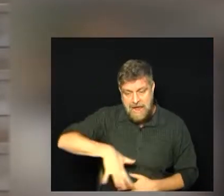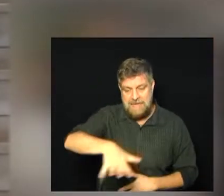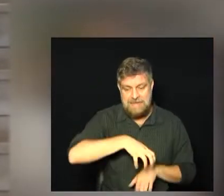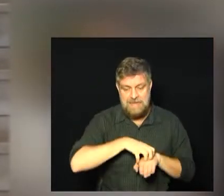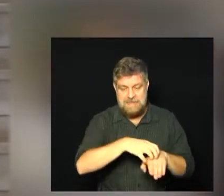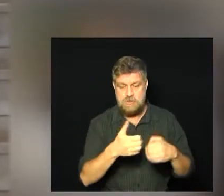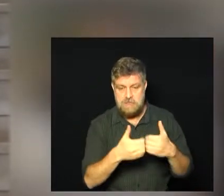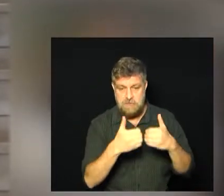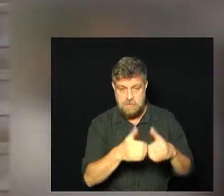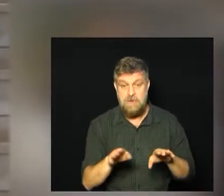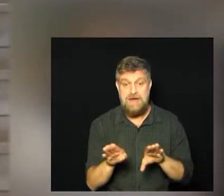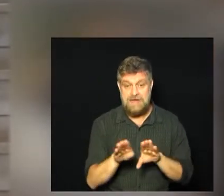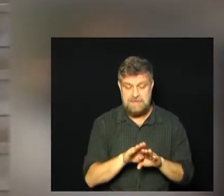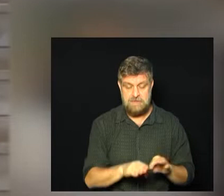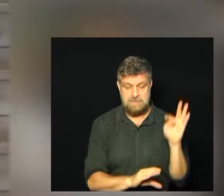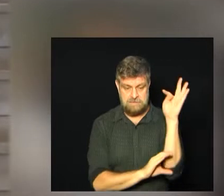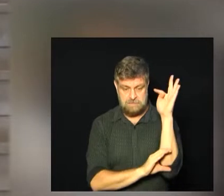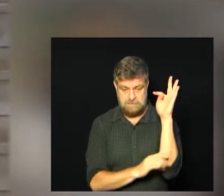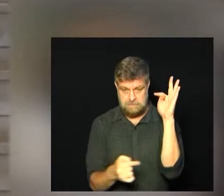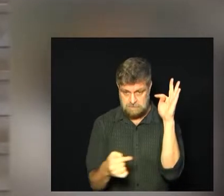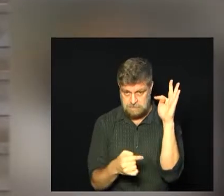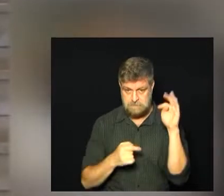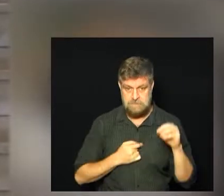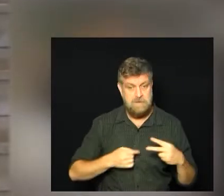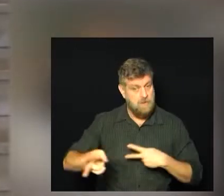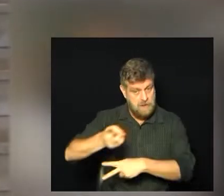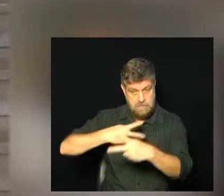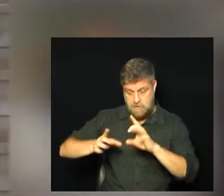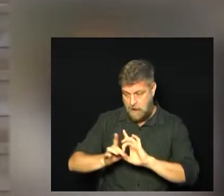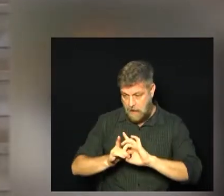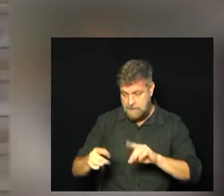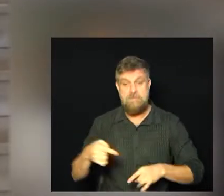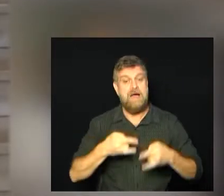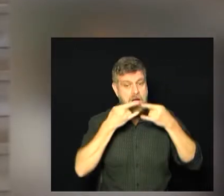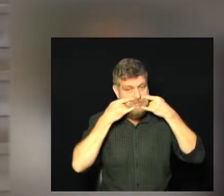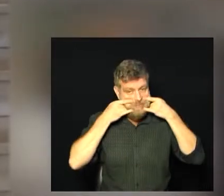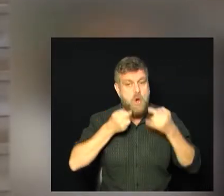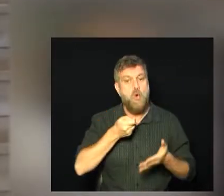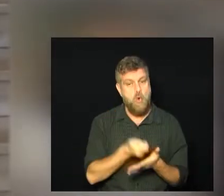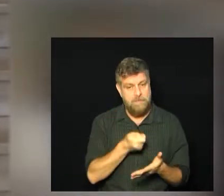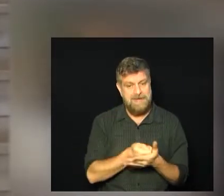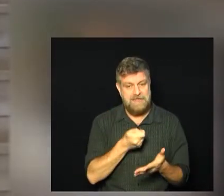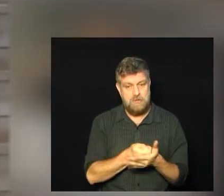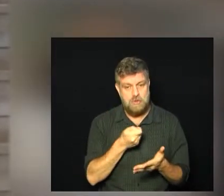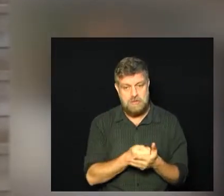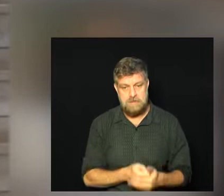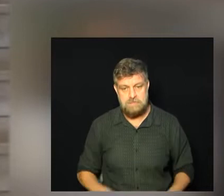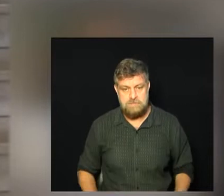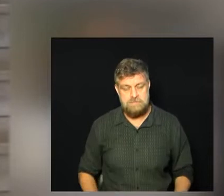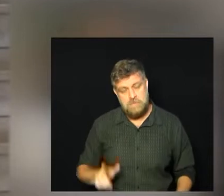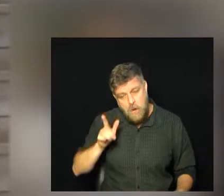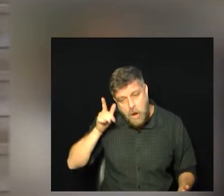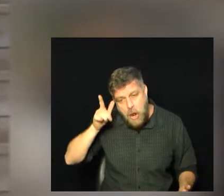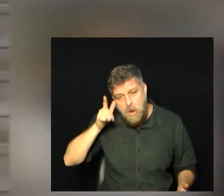público, inclusive nas estações, mesmo que a céu aberto, o uso de máscara continuará sendo obrigatório. Obviamente,